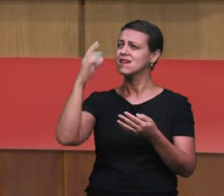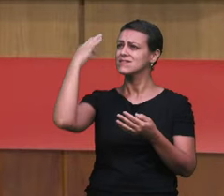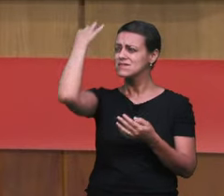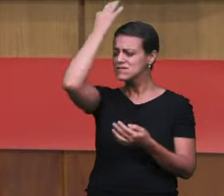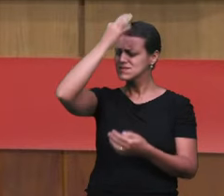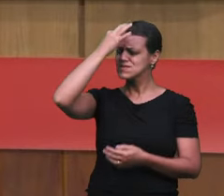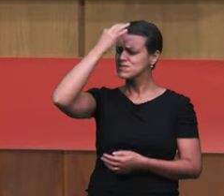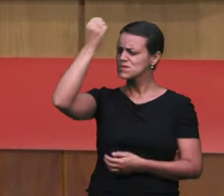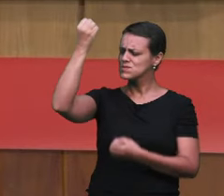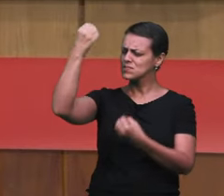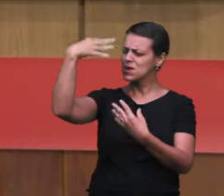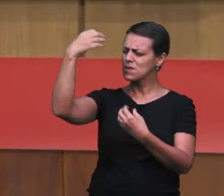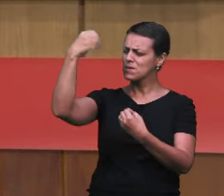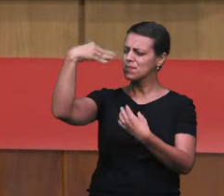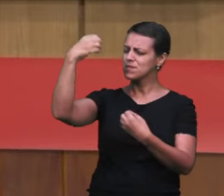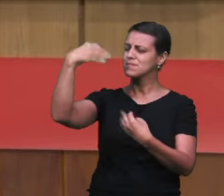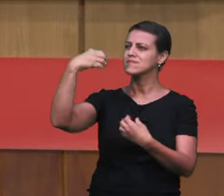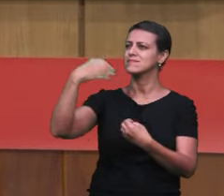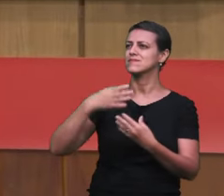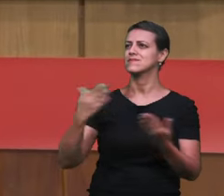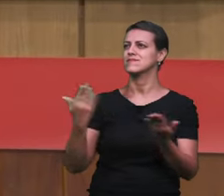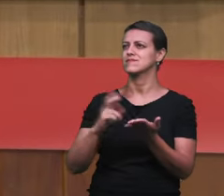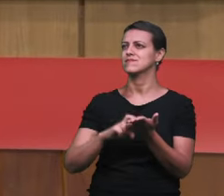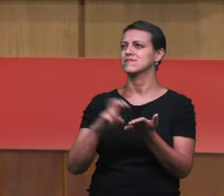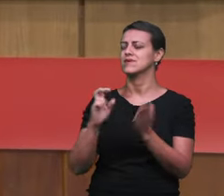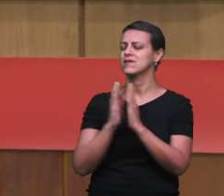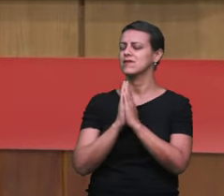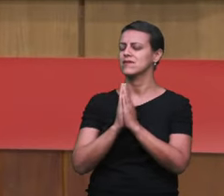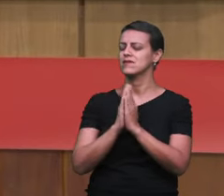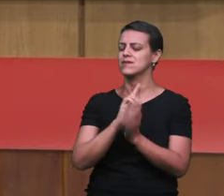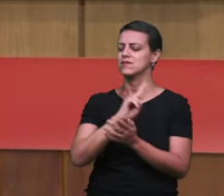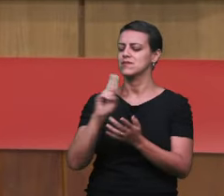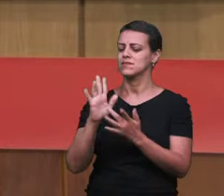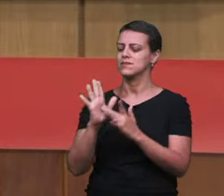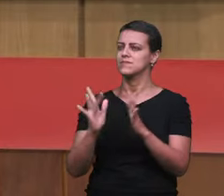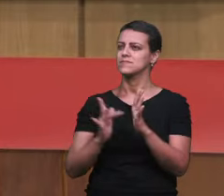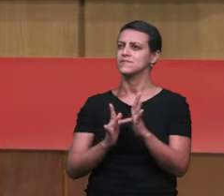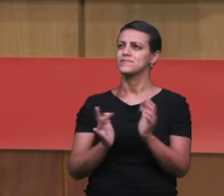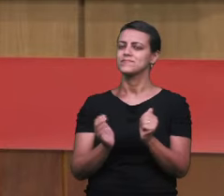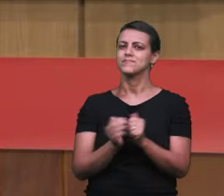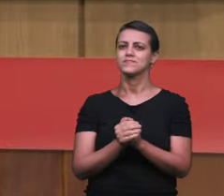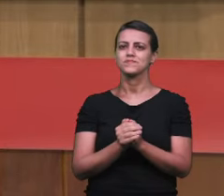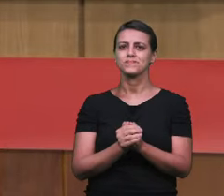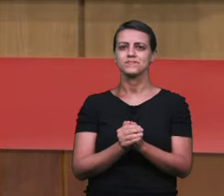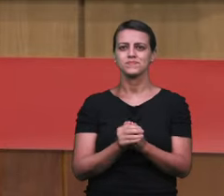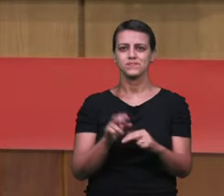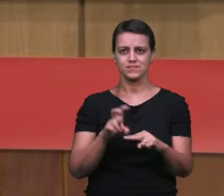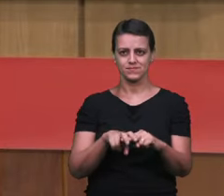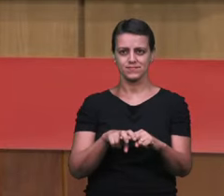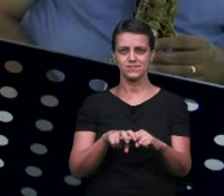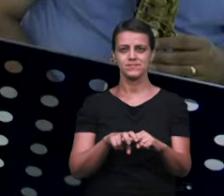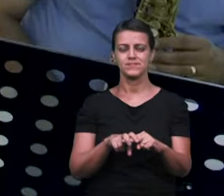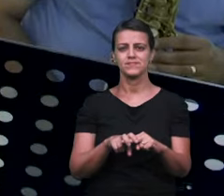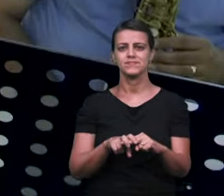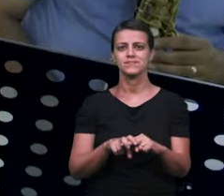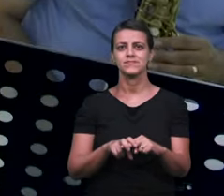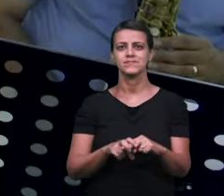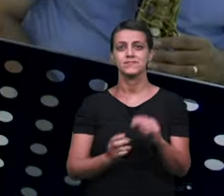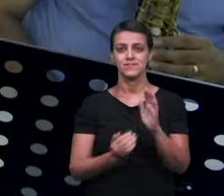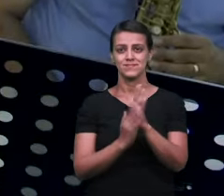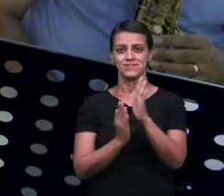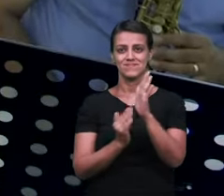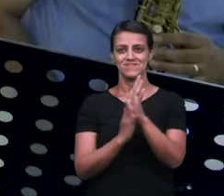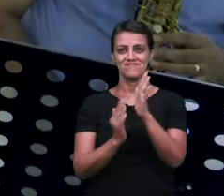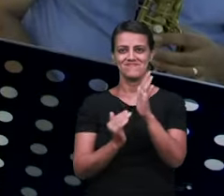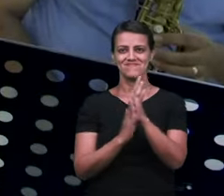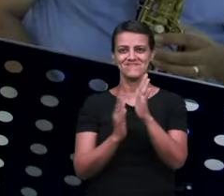ensinará nesta manhã. Oramos em nome do Senhor Jesus. Assentados.